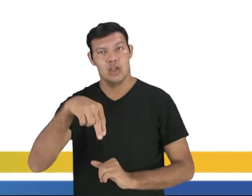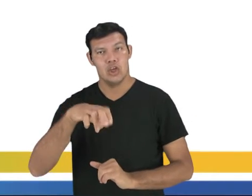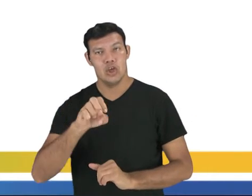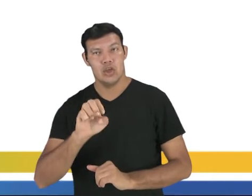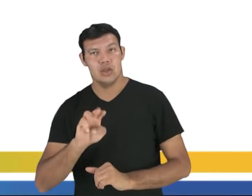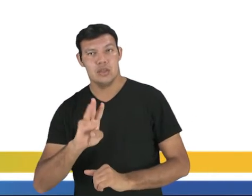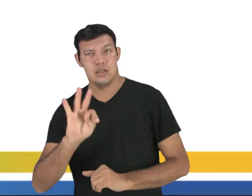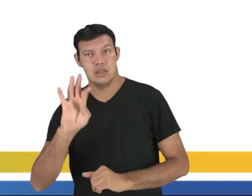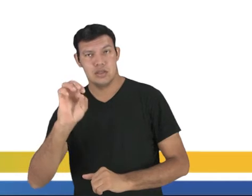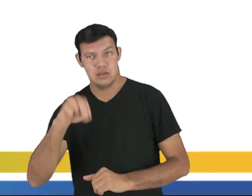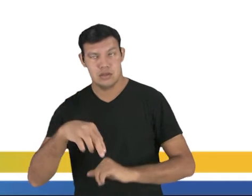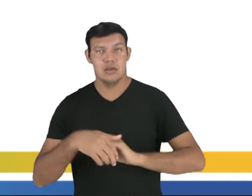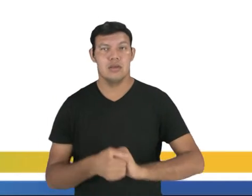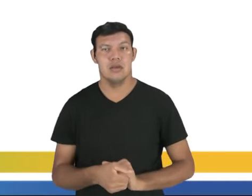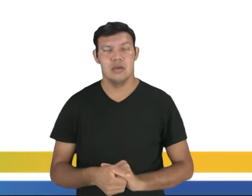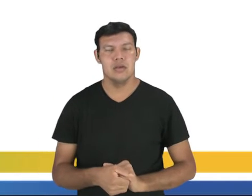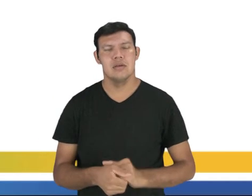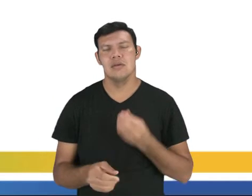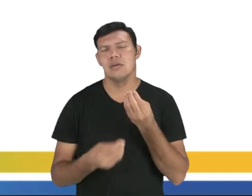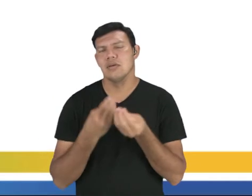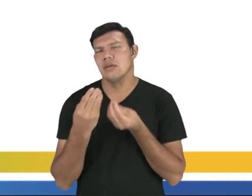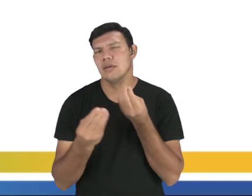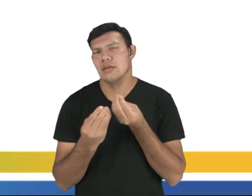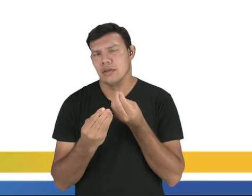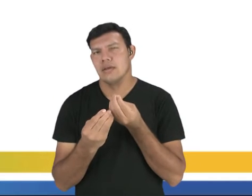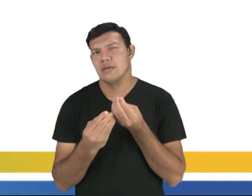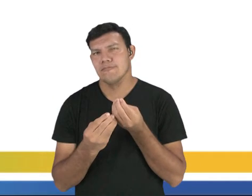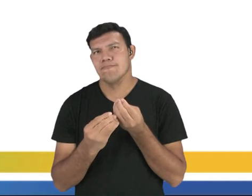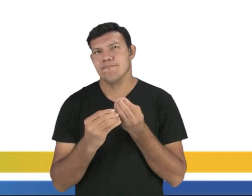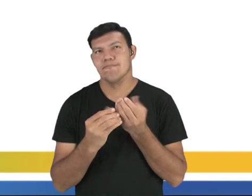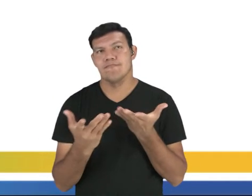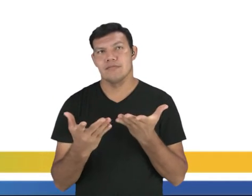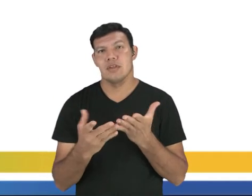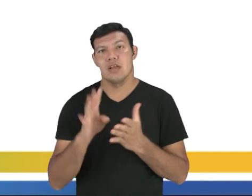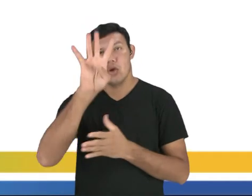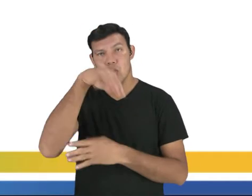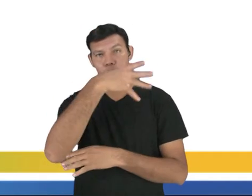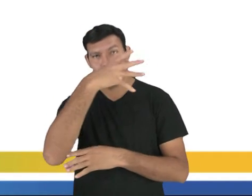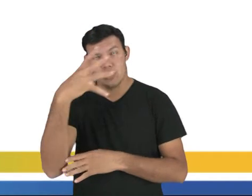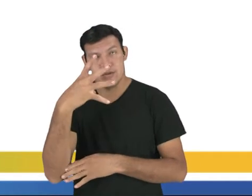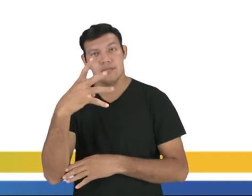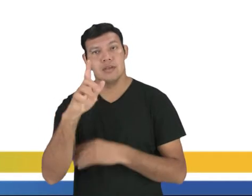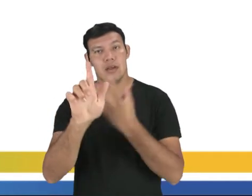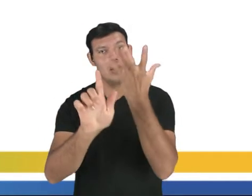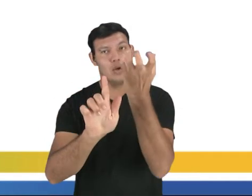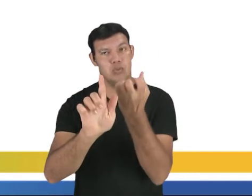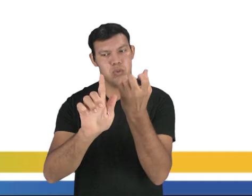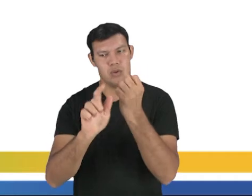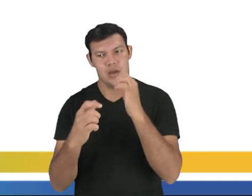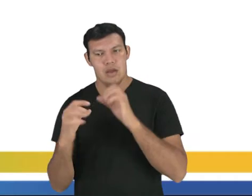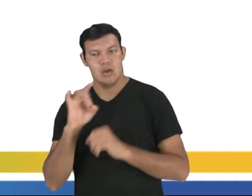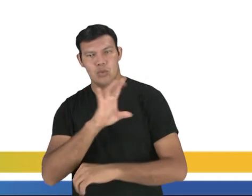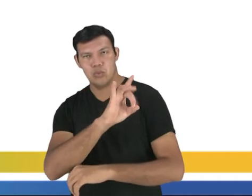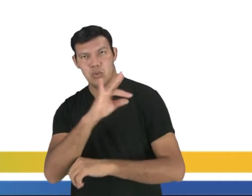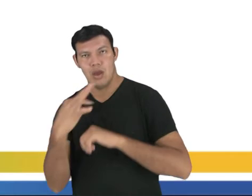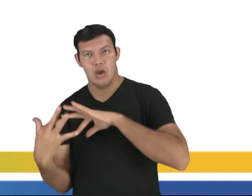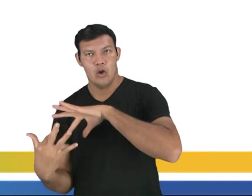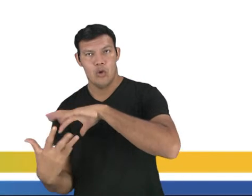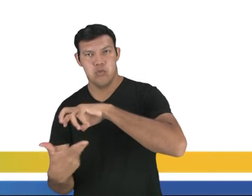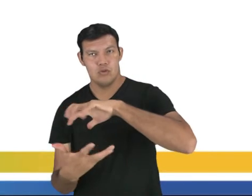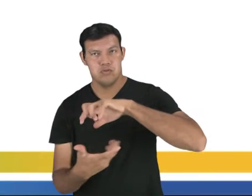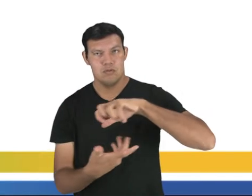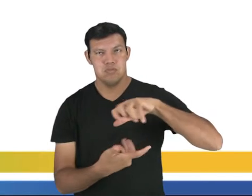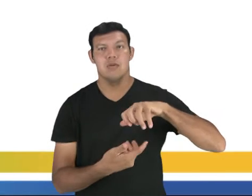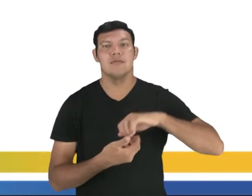Newton. E isso gera aquela coluna que nós estamos vendo ali, as gravidades dos planetas, né? Então ele fez o